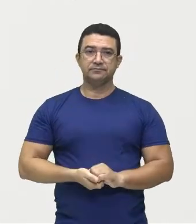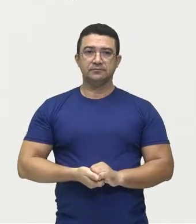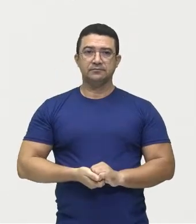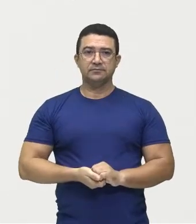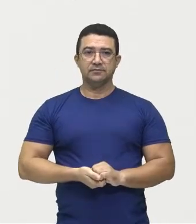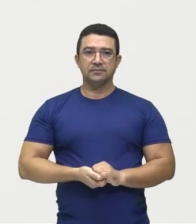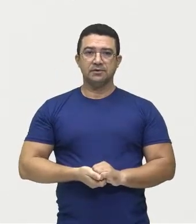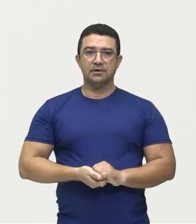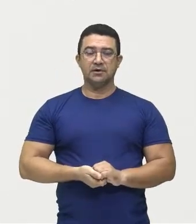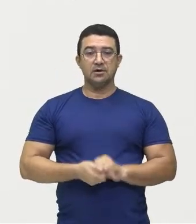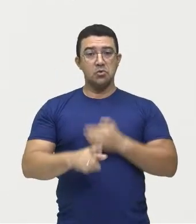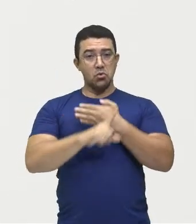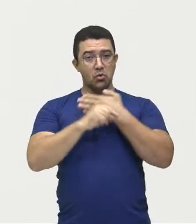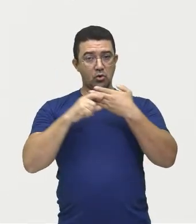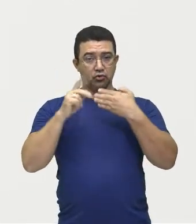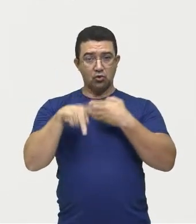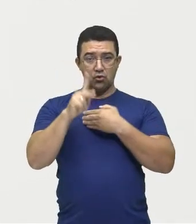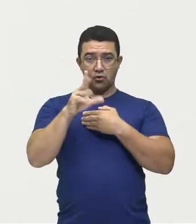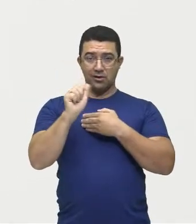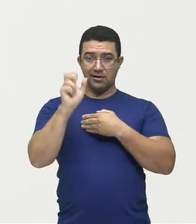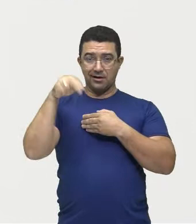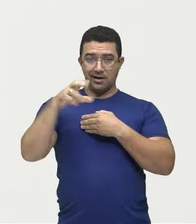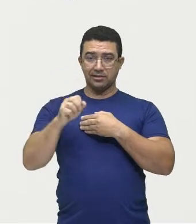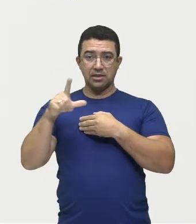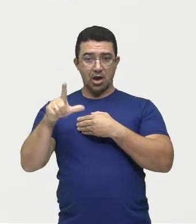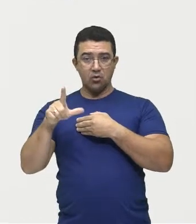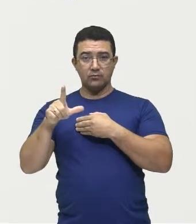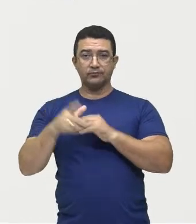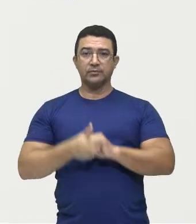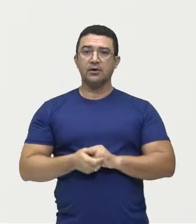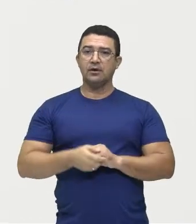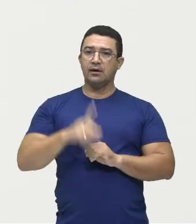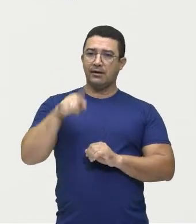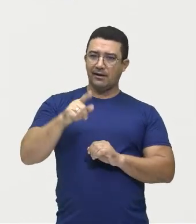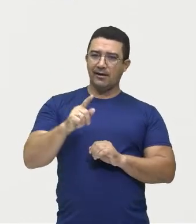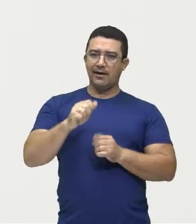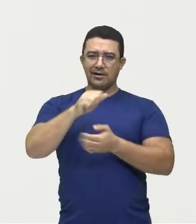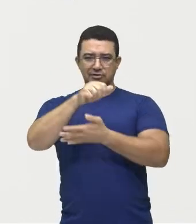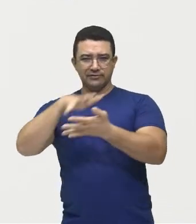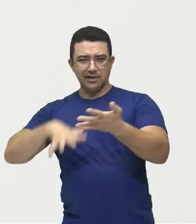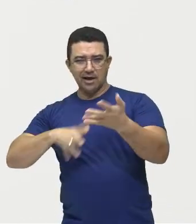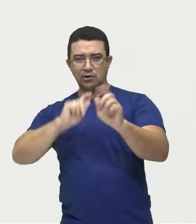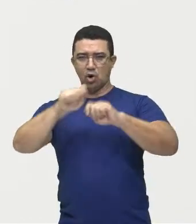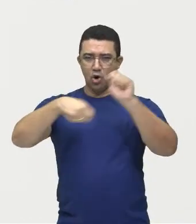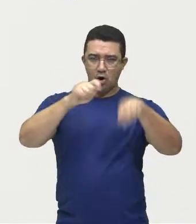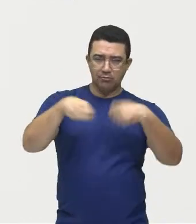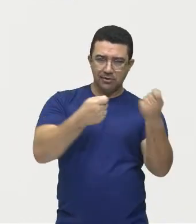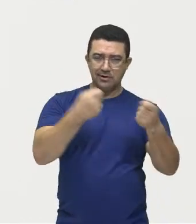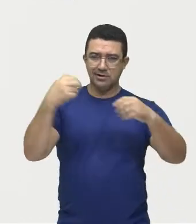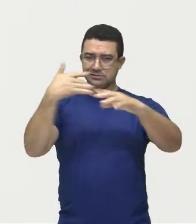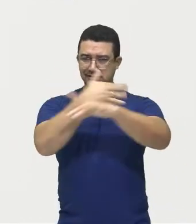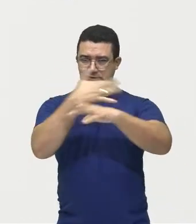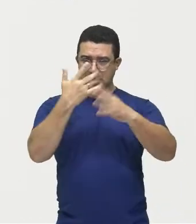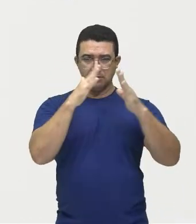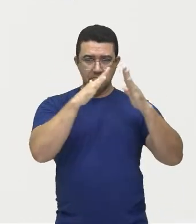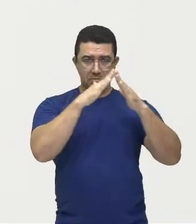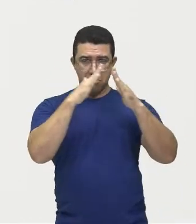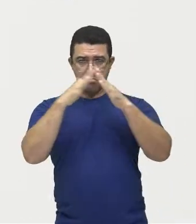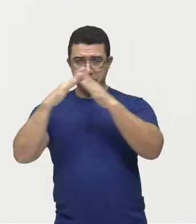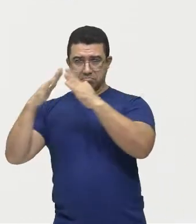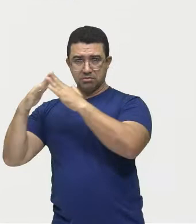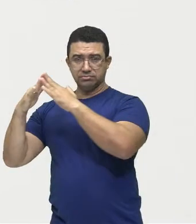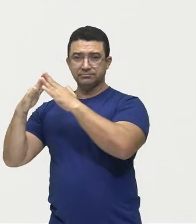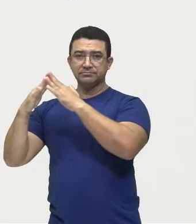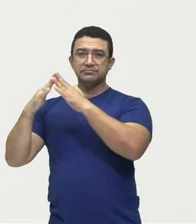diz o seguinte: de acordo com Karnal, historiador Leandro Karnal, a atividade econômica das cidades e vilarejos, à época das